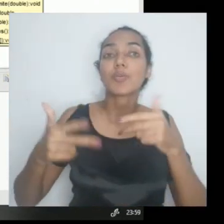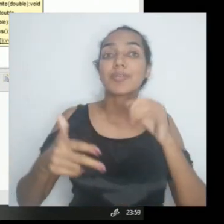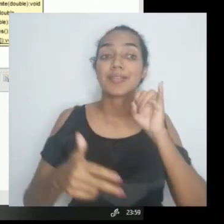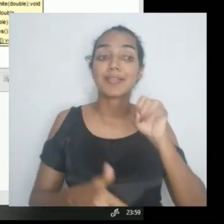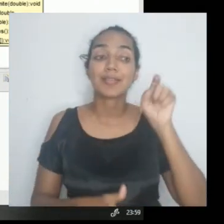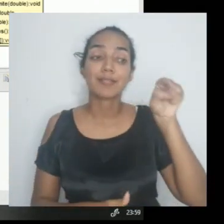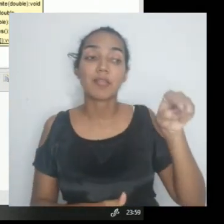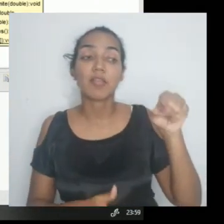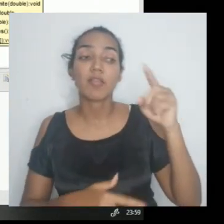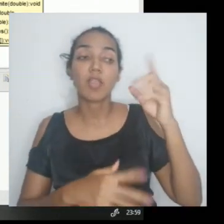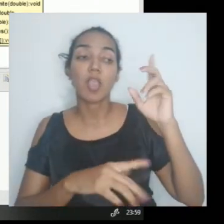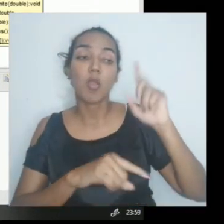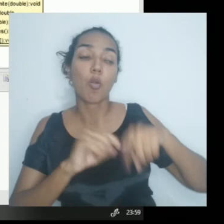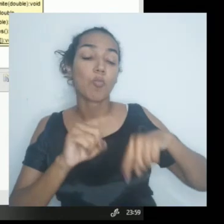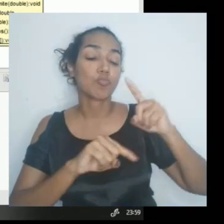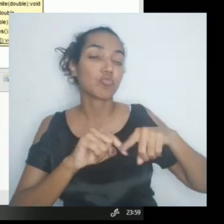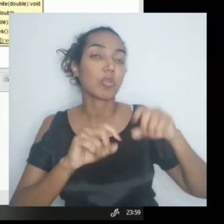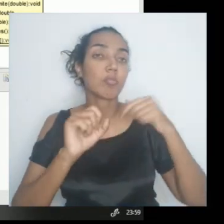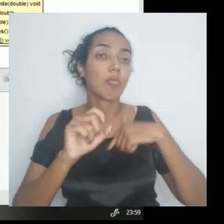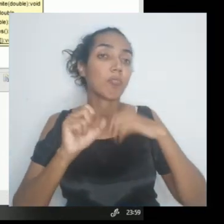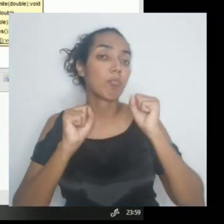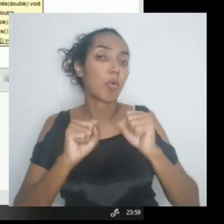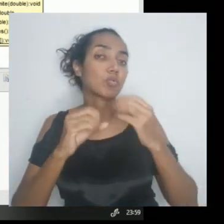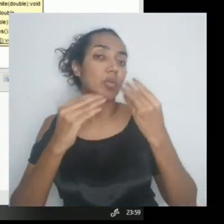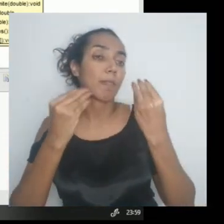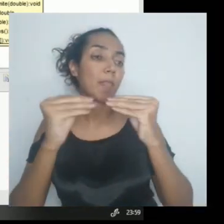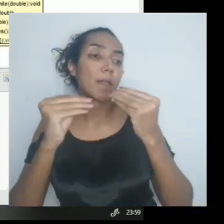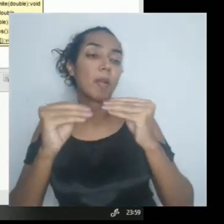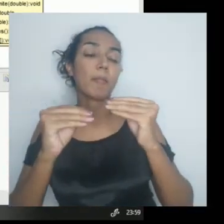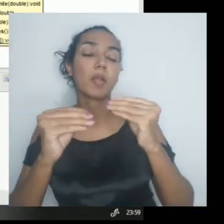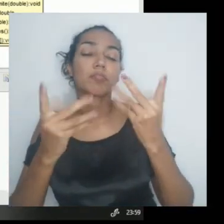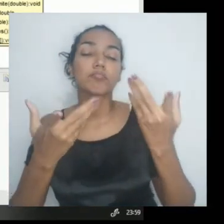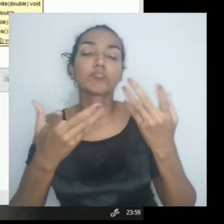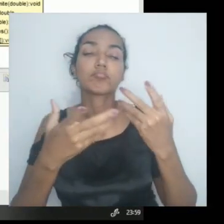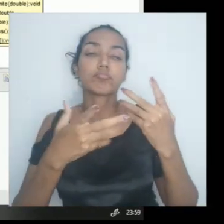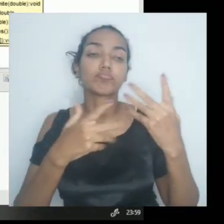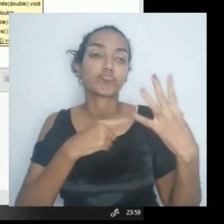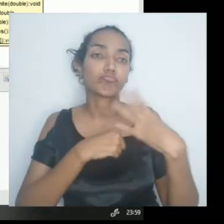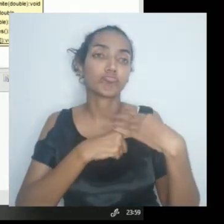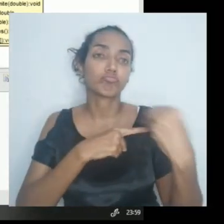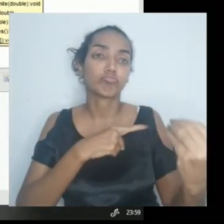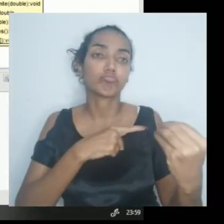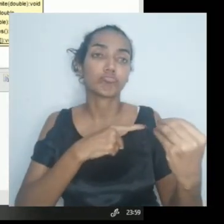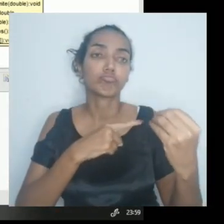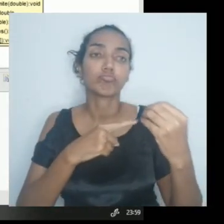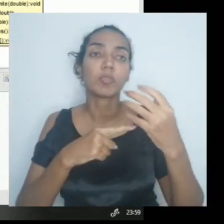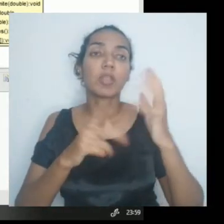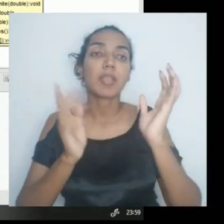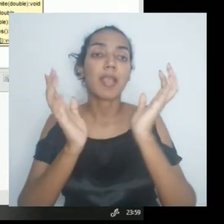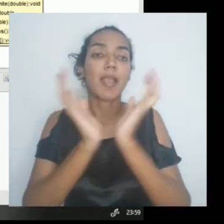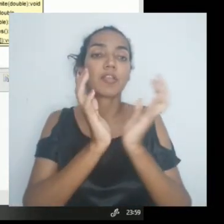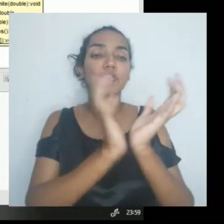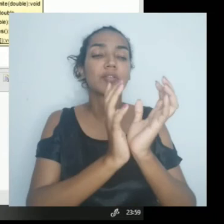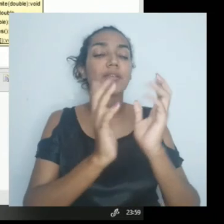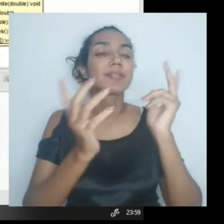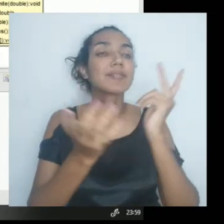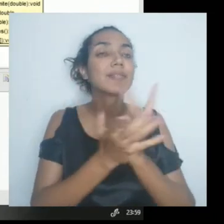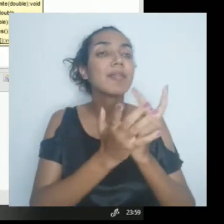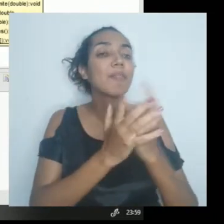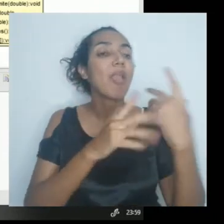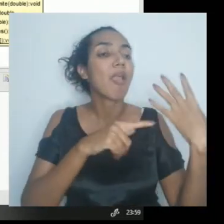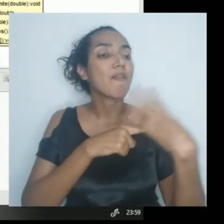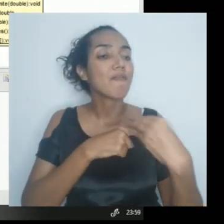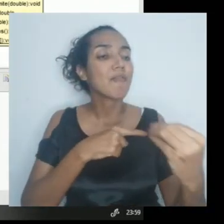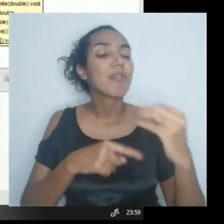é filha de object. É possível comparar uma conta com uma data? Não faz sentido. Simplesmente esse cara retorna